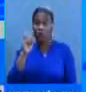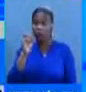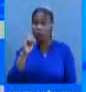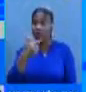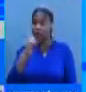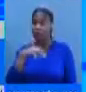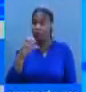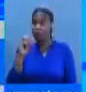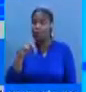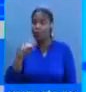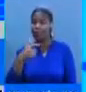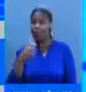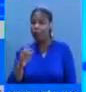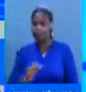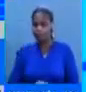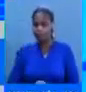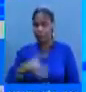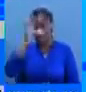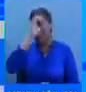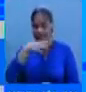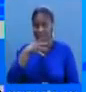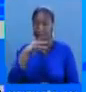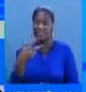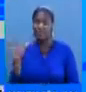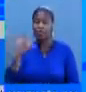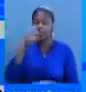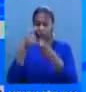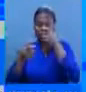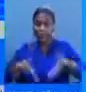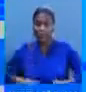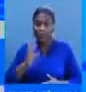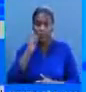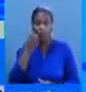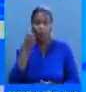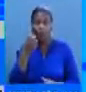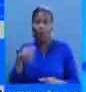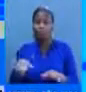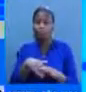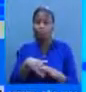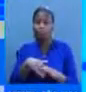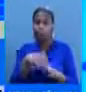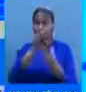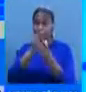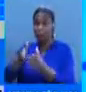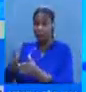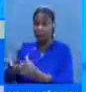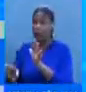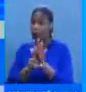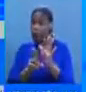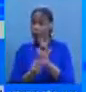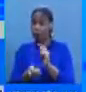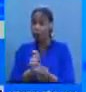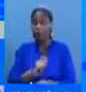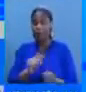E como disse o primeiro-ministro, praticamente 100% dos cabo-verdianos em Angola que aderiram ao processo extraordinário da regularização